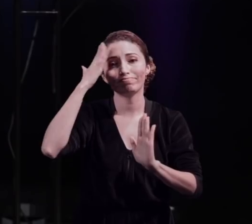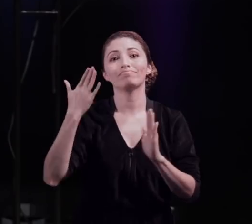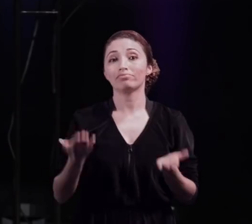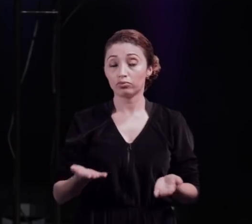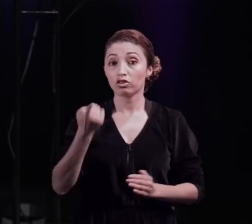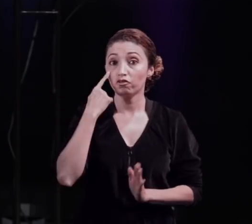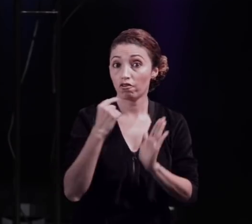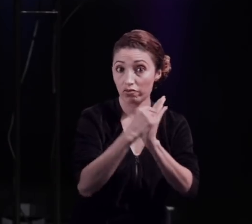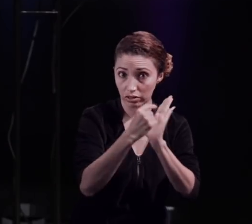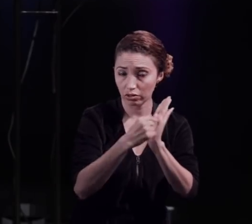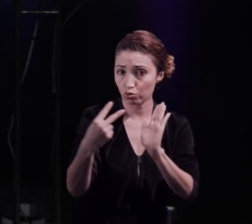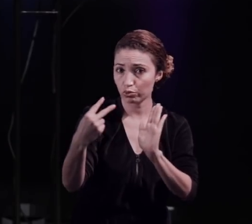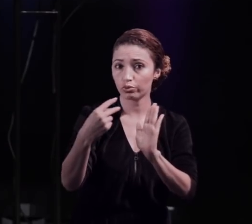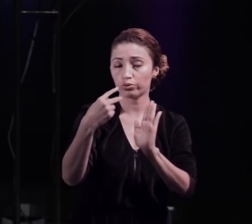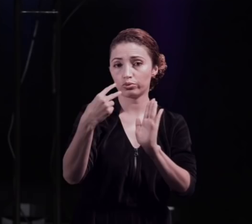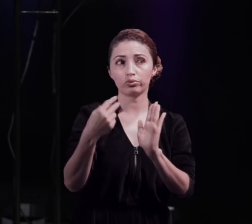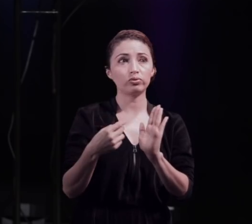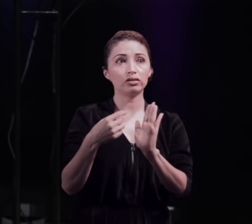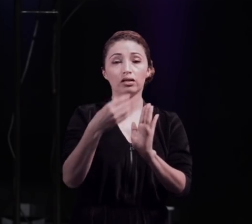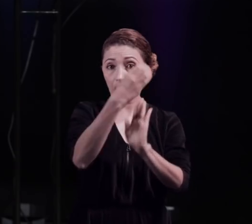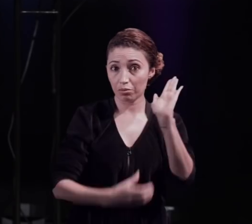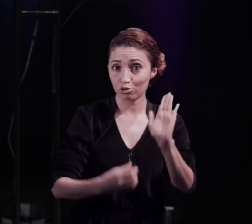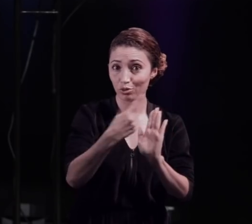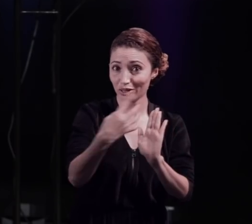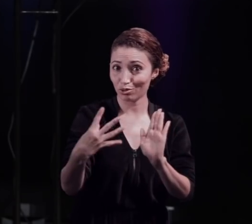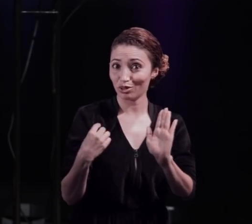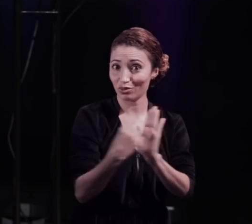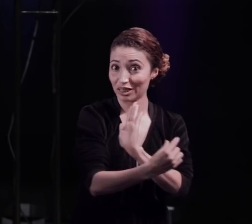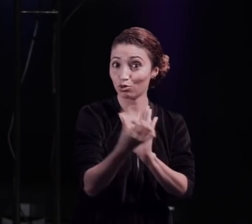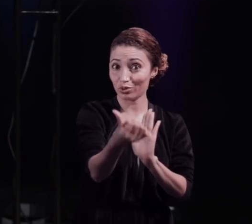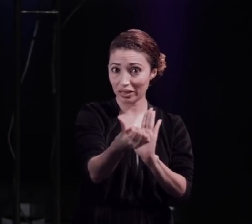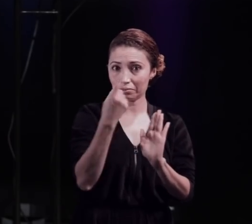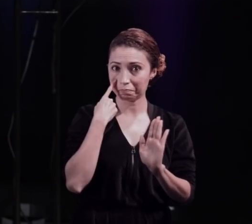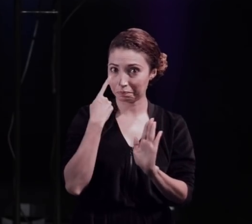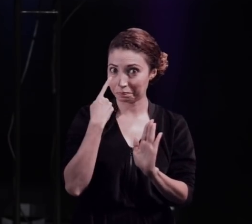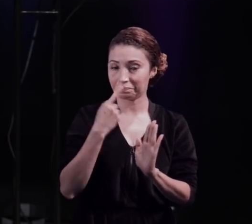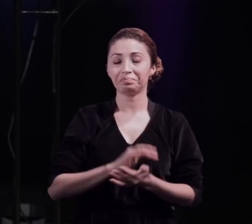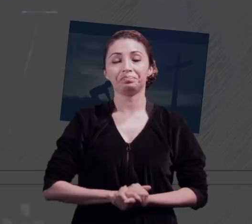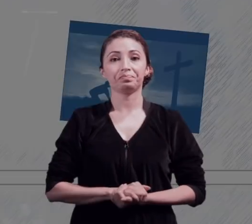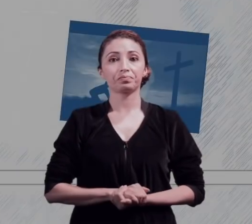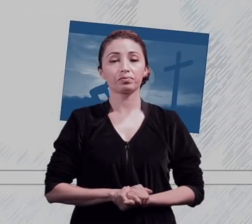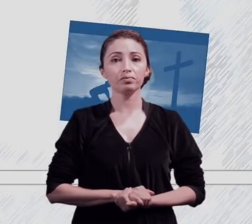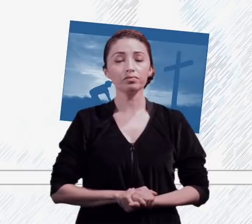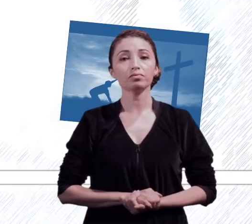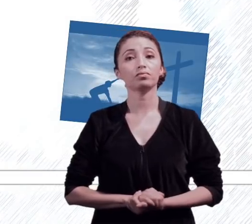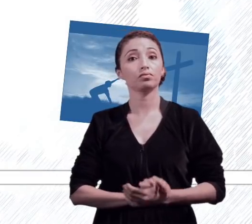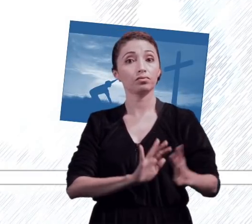nós. Veja o versículo seguinte, no capítulo 14, versículo 6.